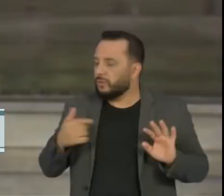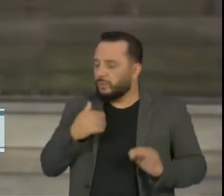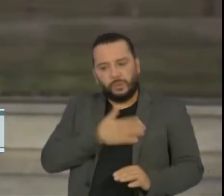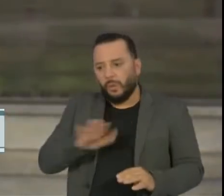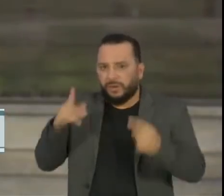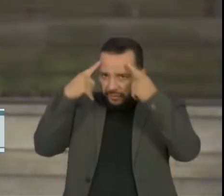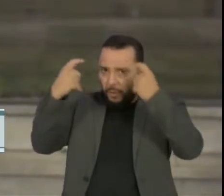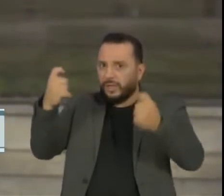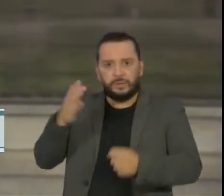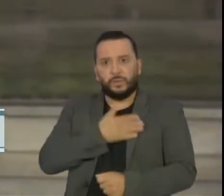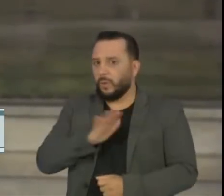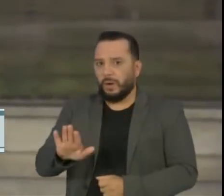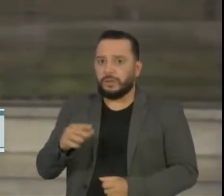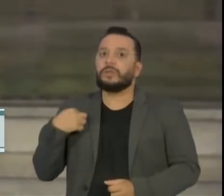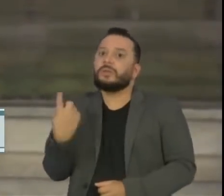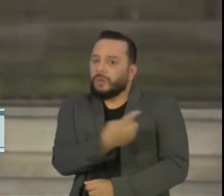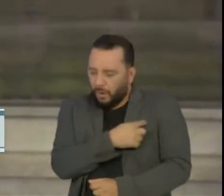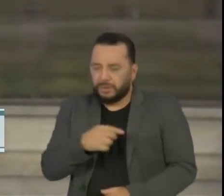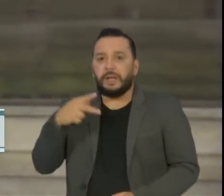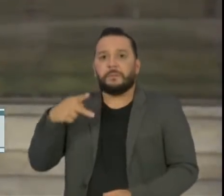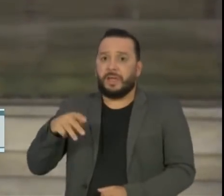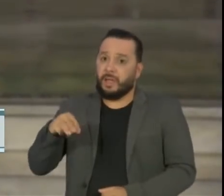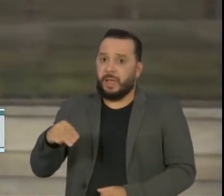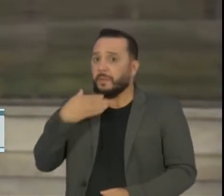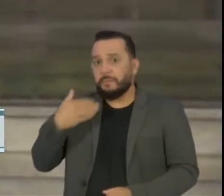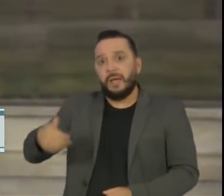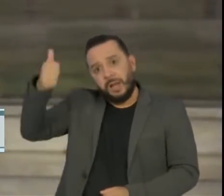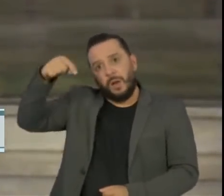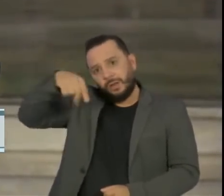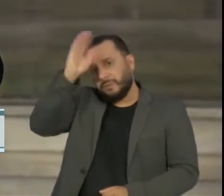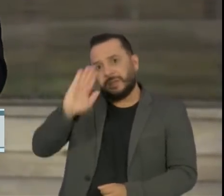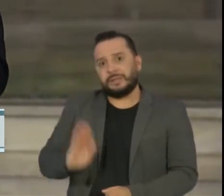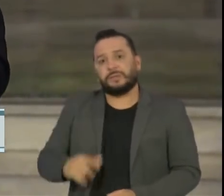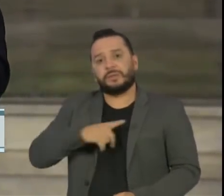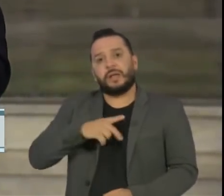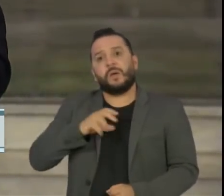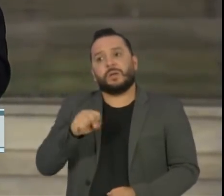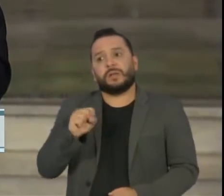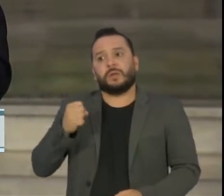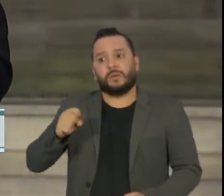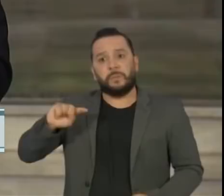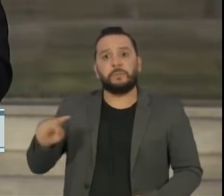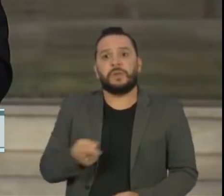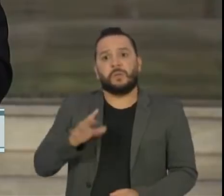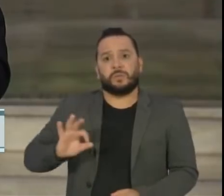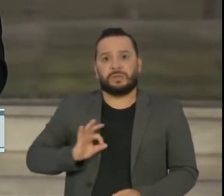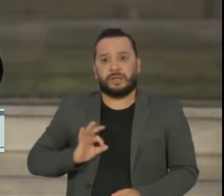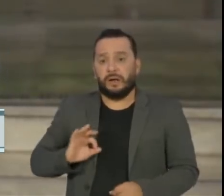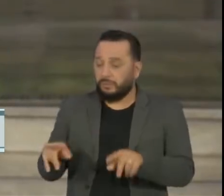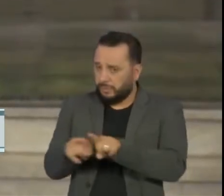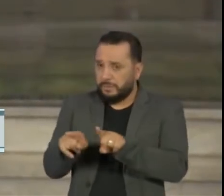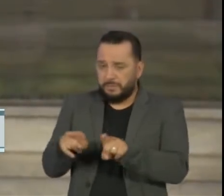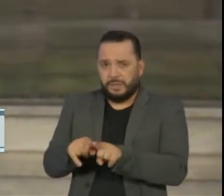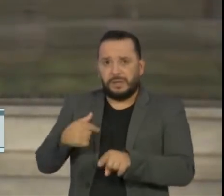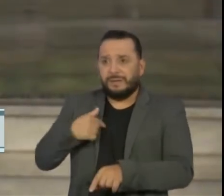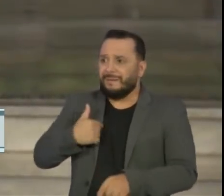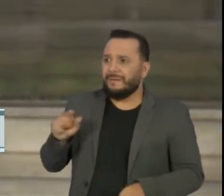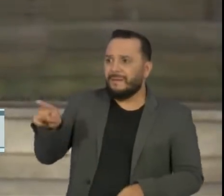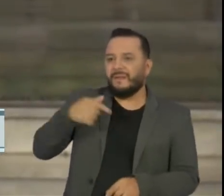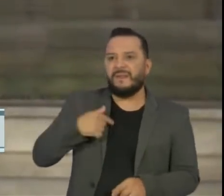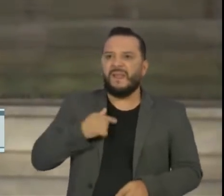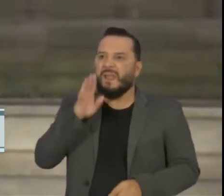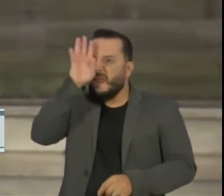violência policial. Nós temos a melhor polícia militar do país, são mais de 88 mil policiais, e aqueles que cometerem